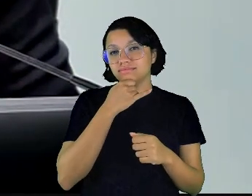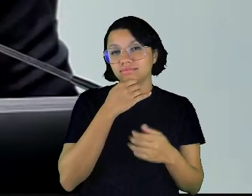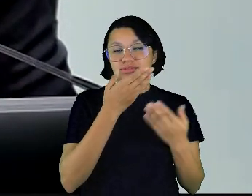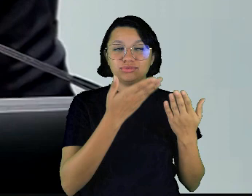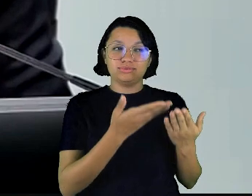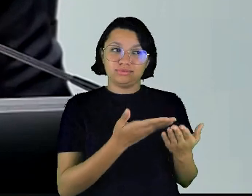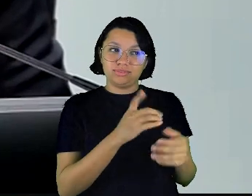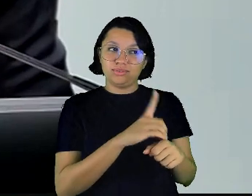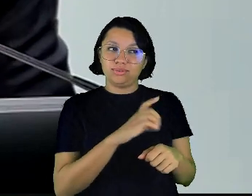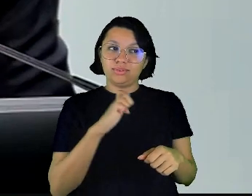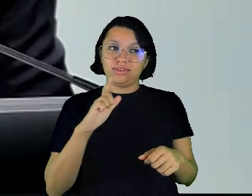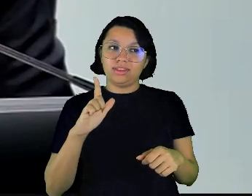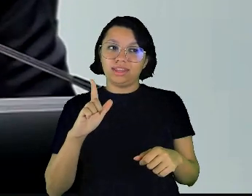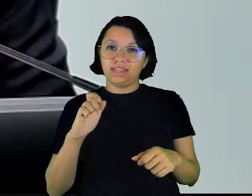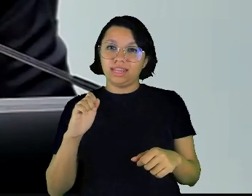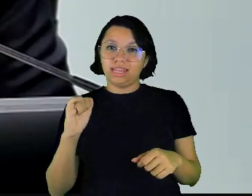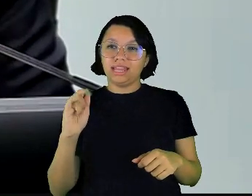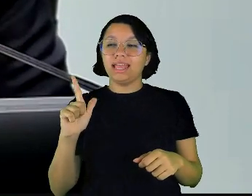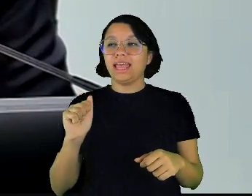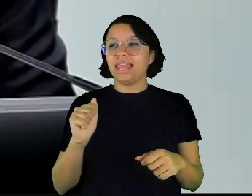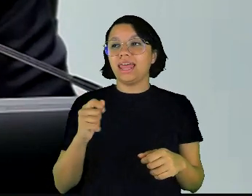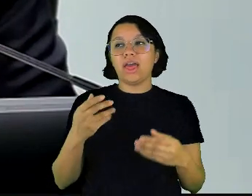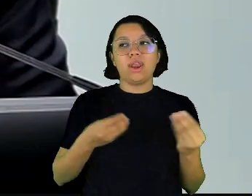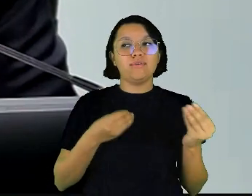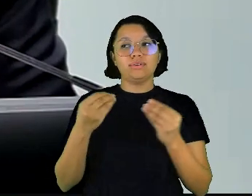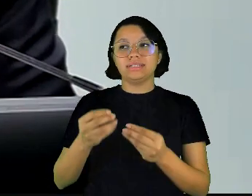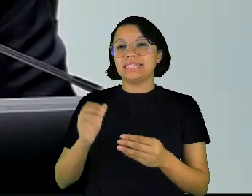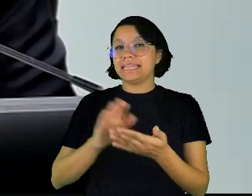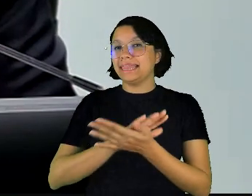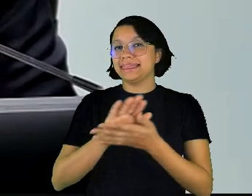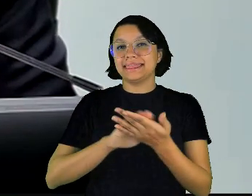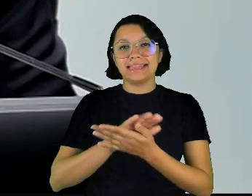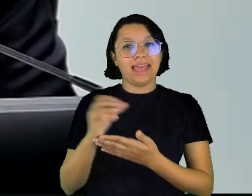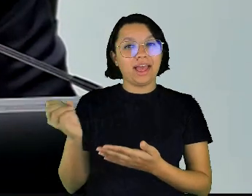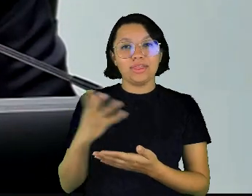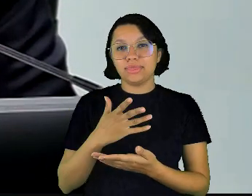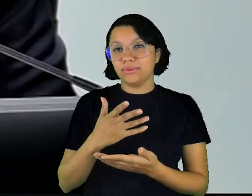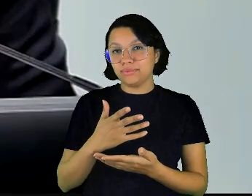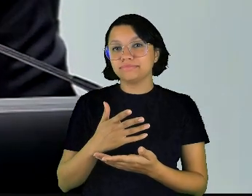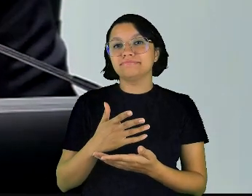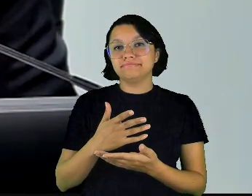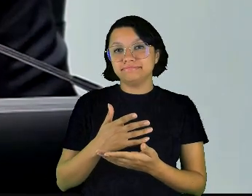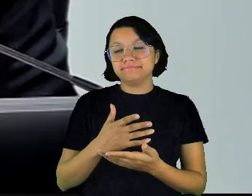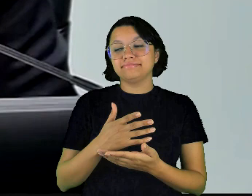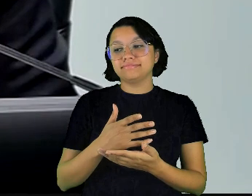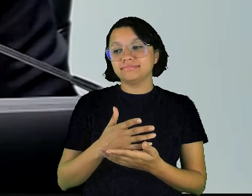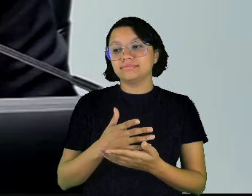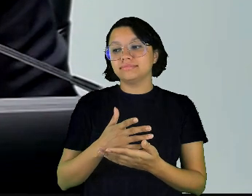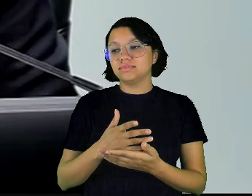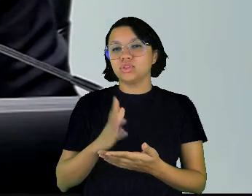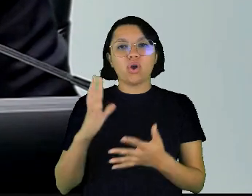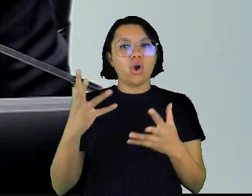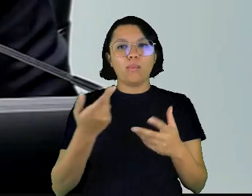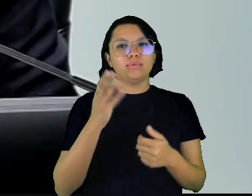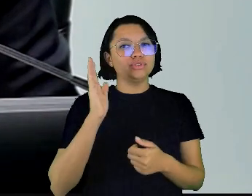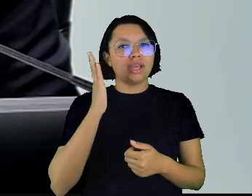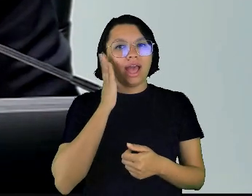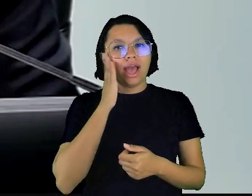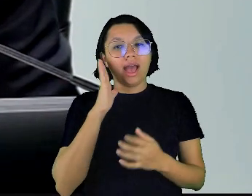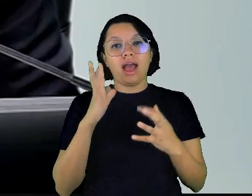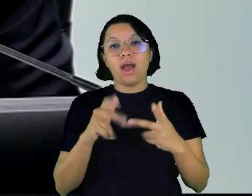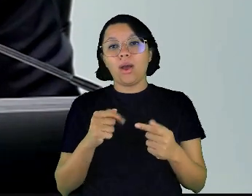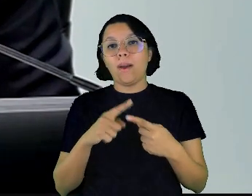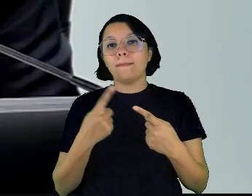trazer nada de novo, e não tem, né, nada que não seja do conhecimento de todos, mas eu vou, na verdade, compartilhar